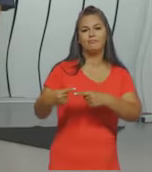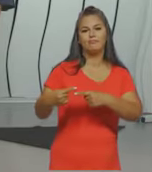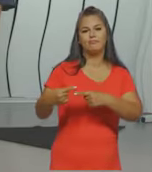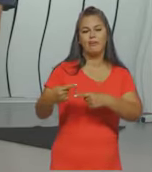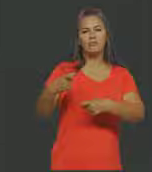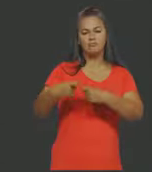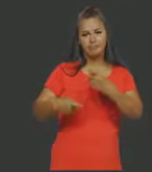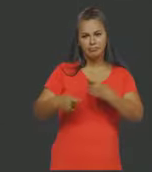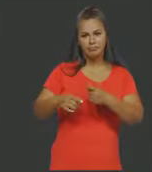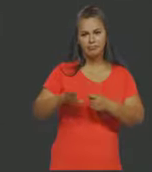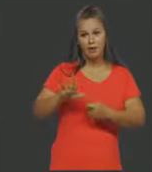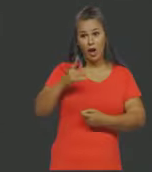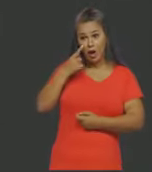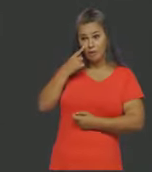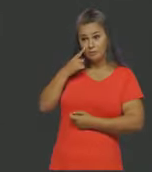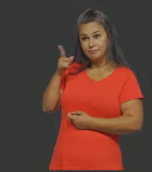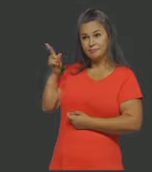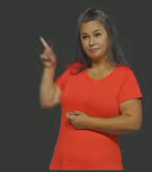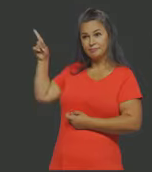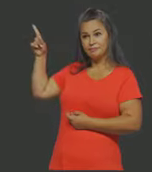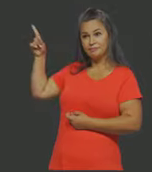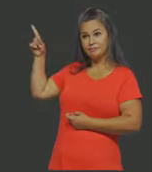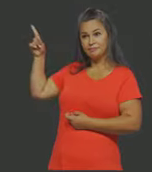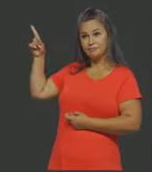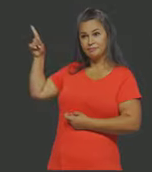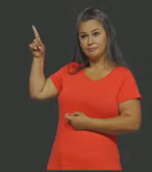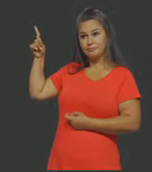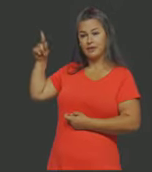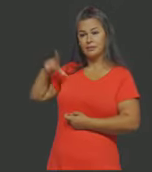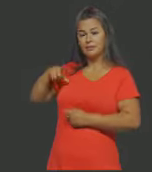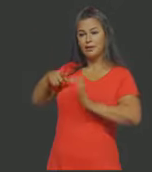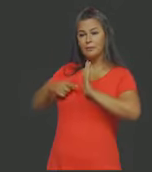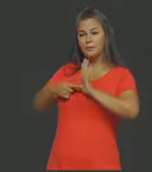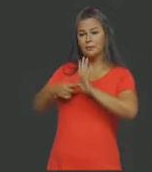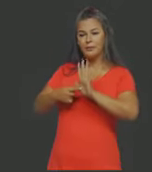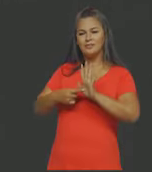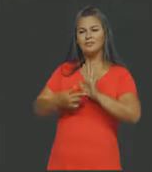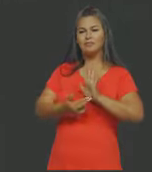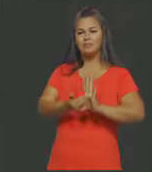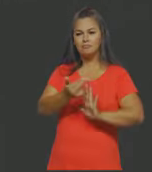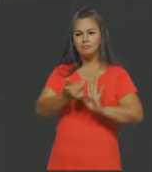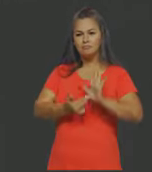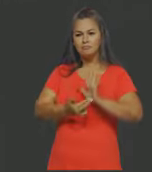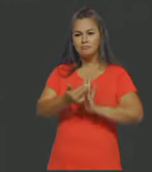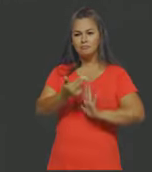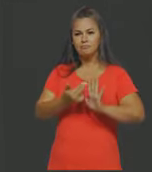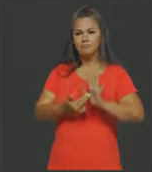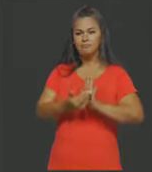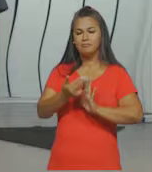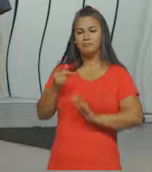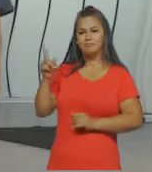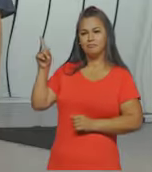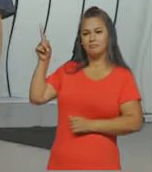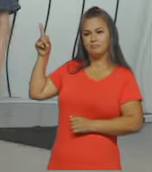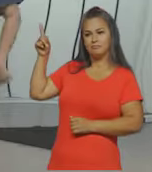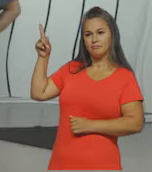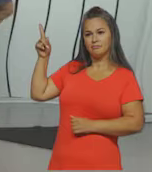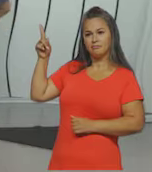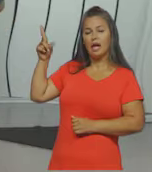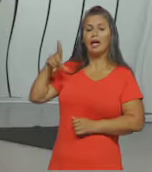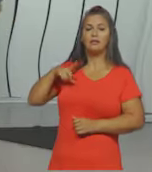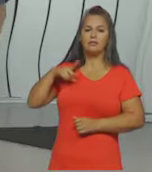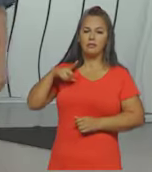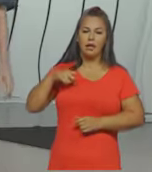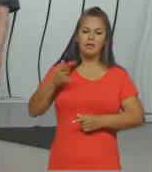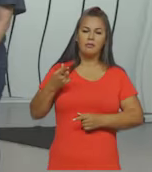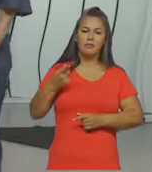diferente, mostrando aqui a localização do baixo ventre, onde localiza-se o aparelho reprodutor